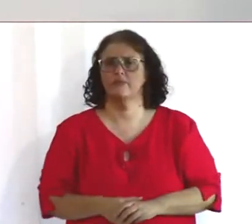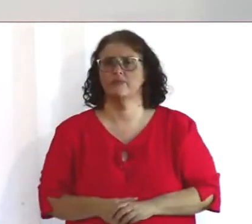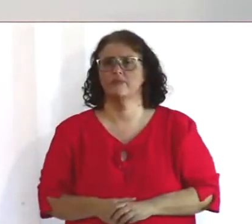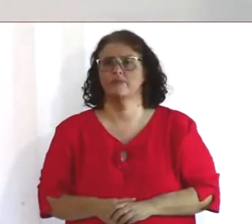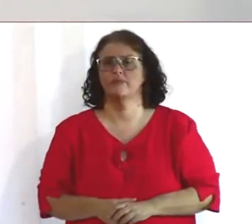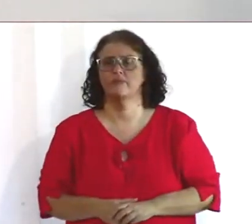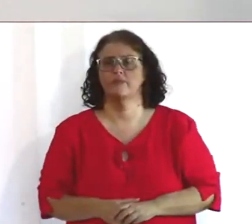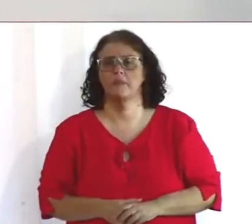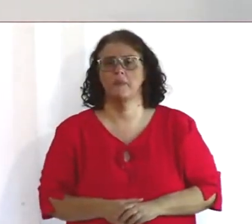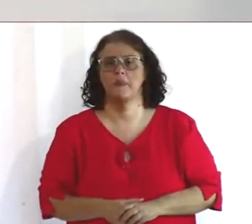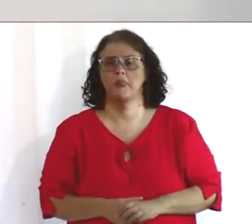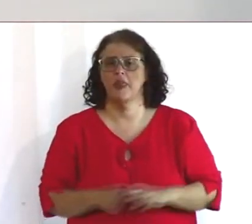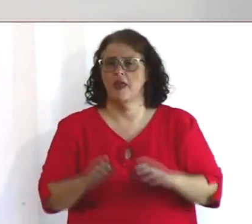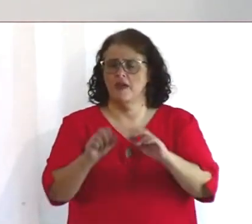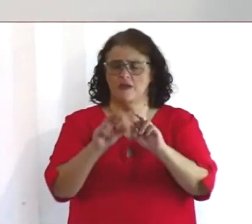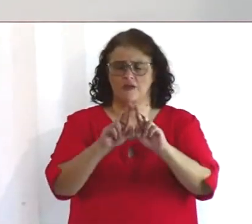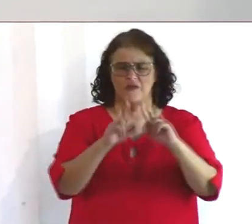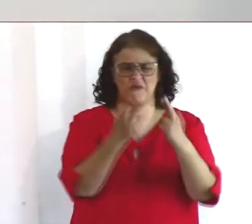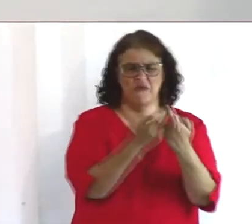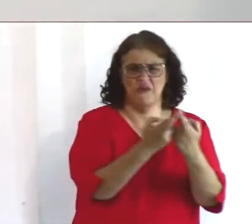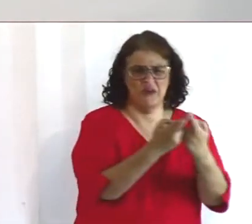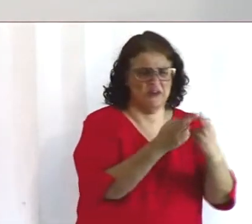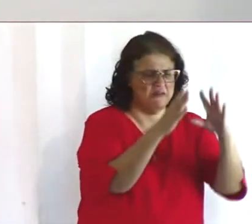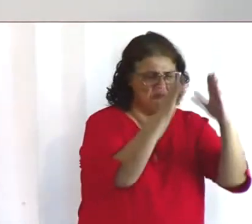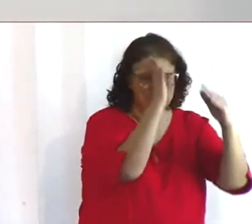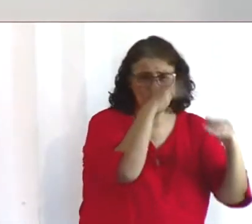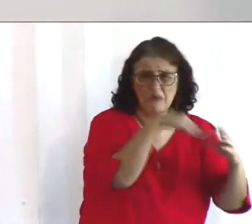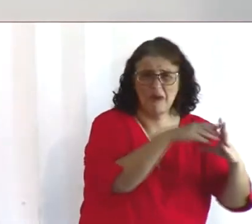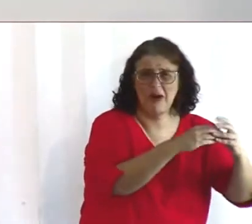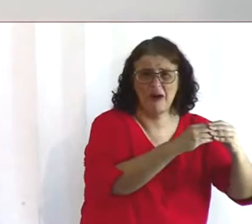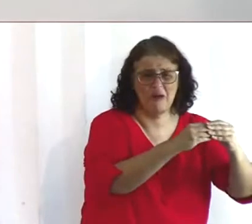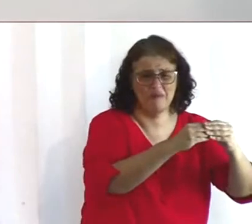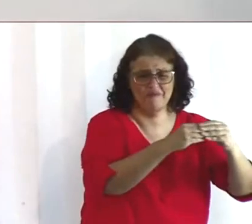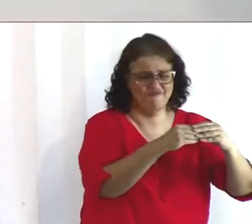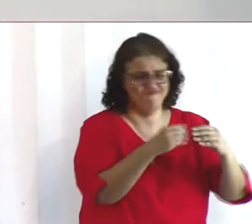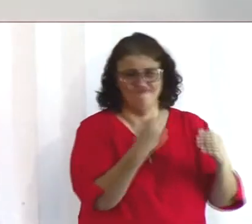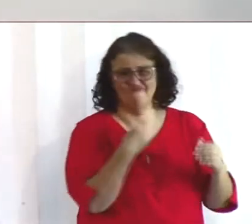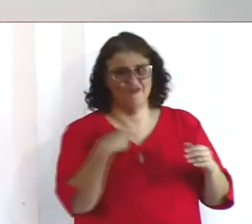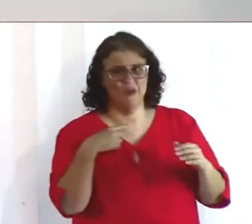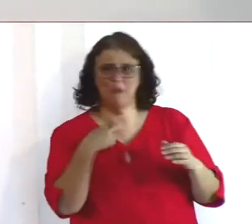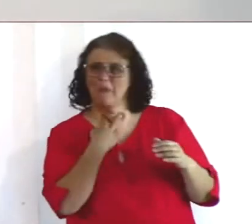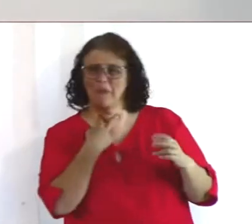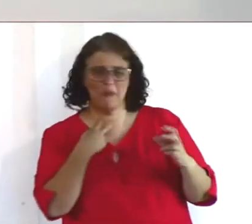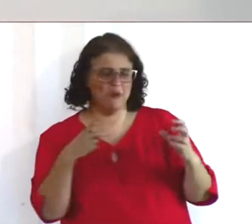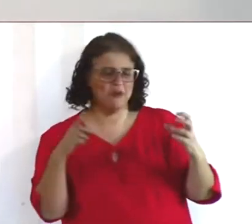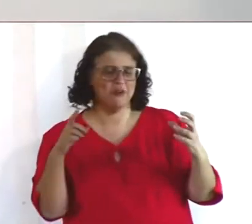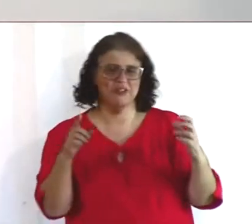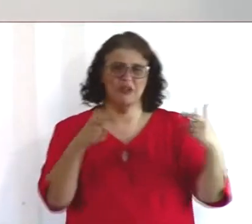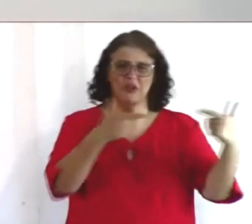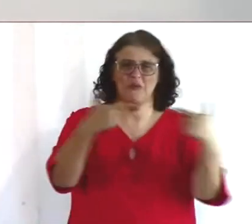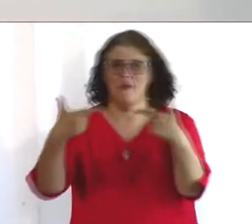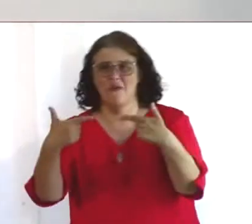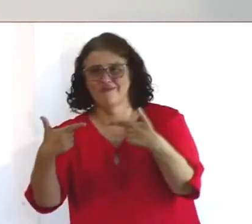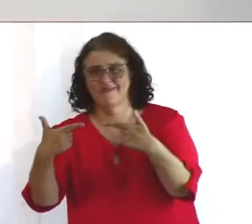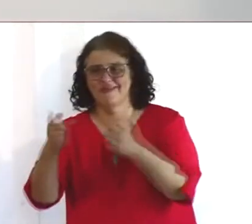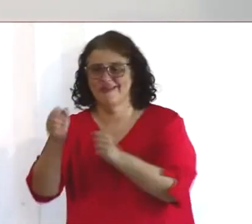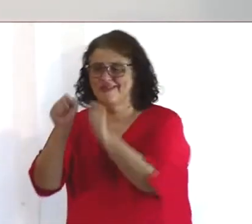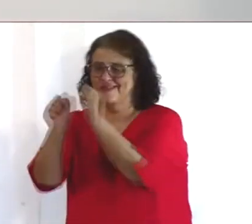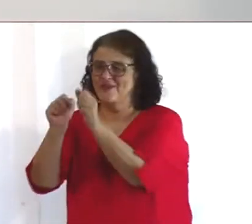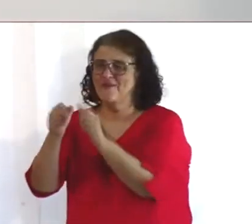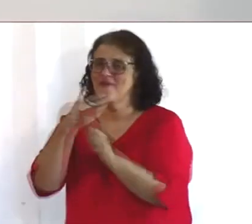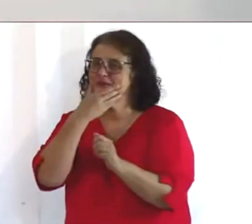O reino das trevas que não tem poder para resistir à força da pregação do Filho de Deus. Esse é